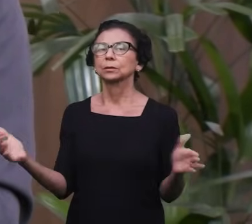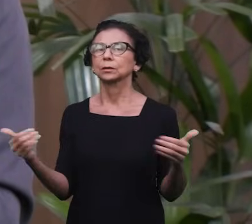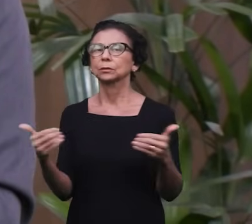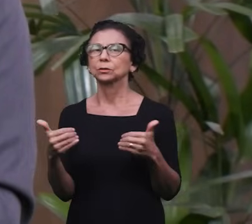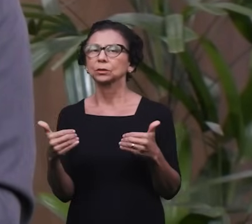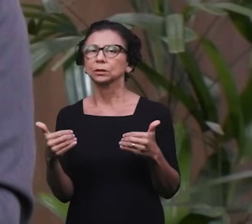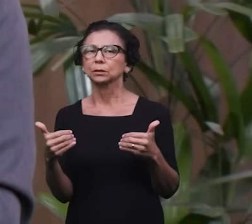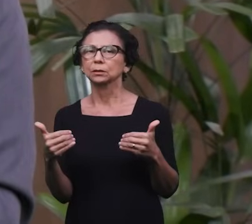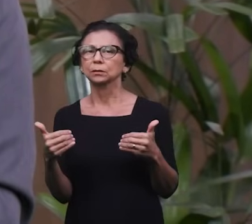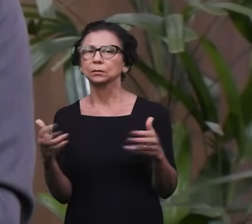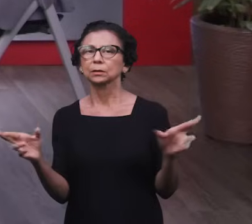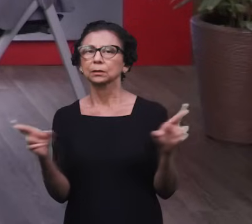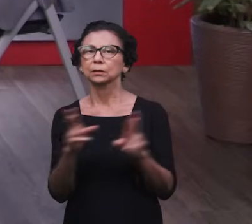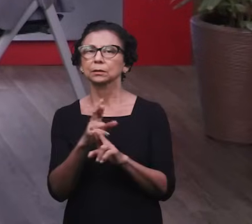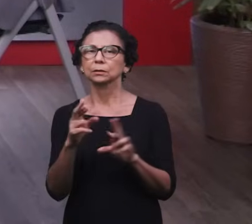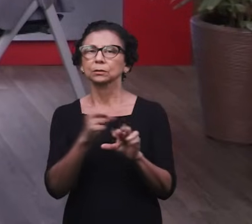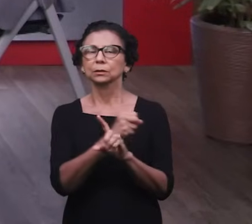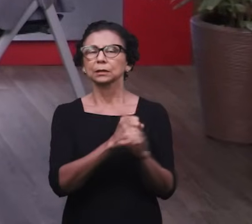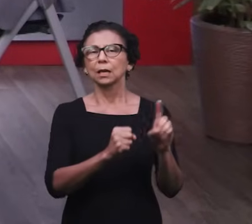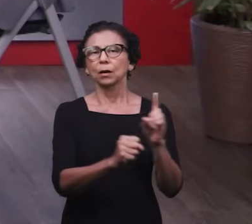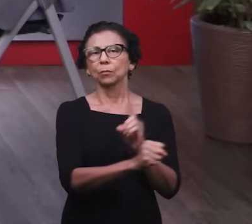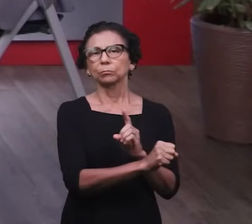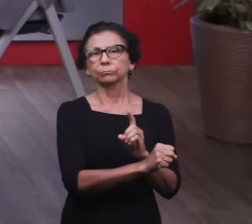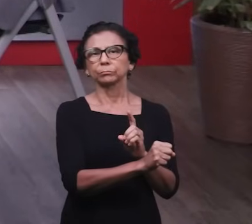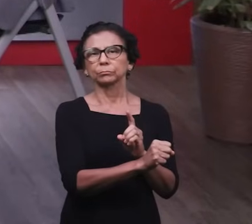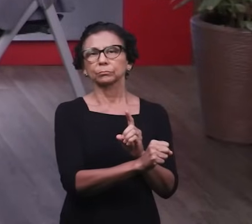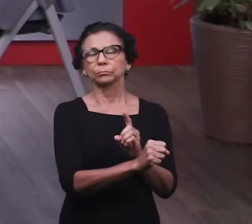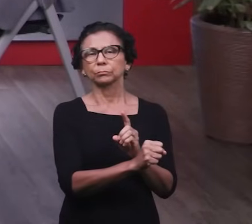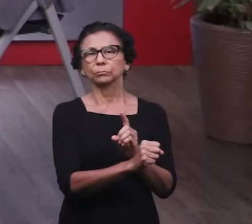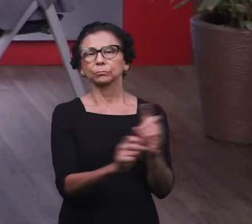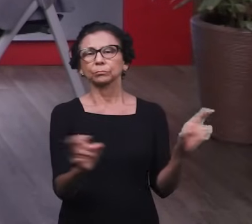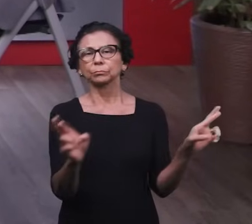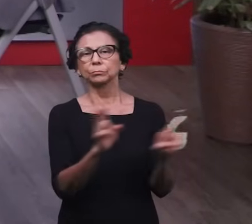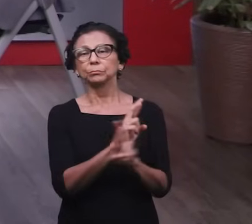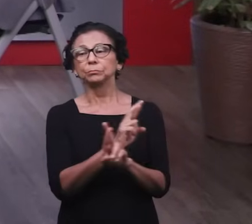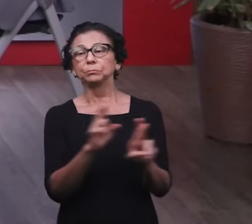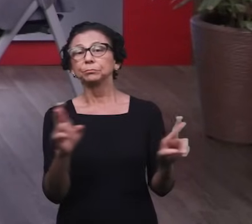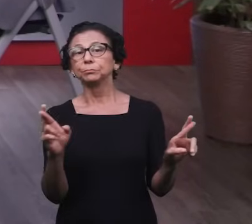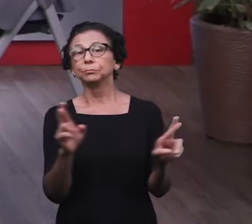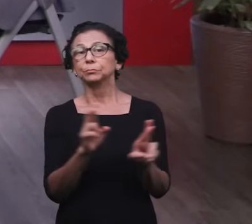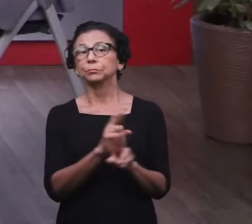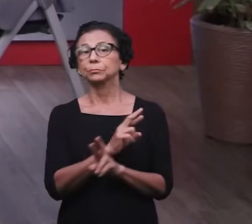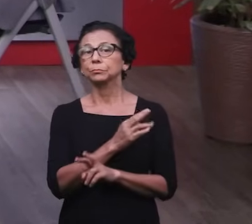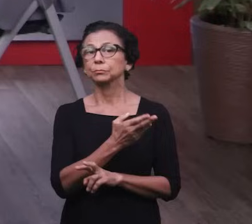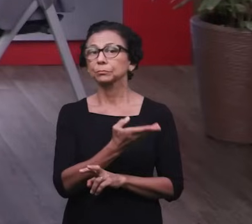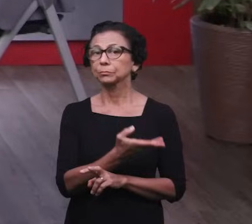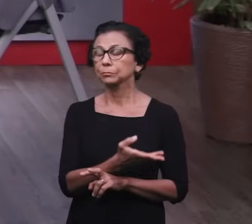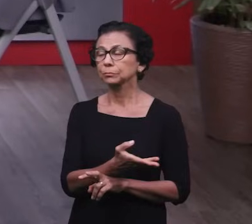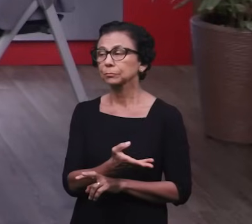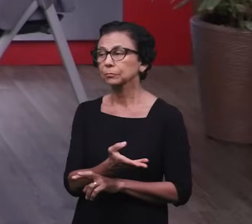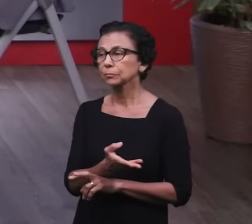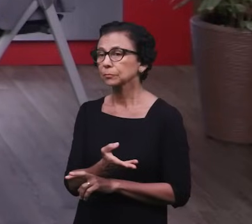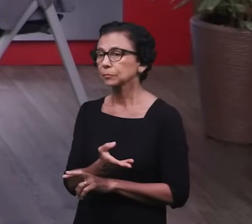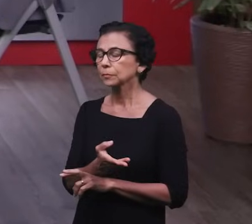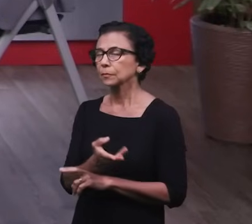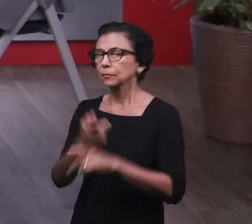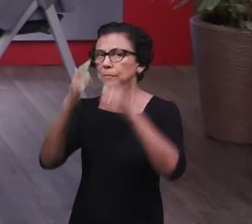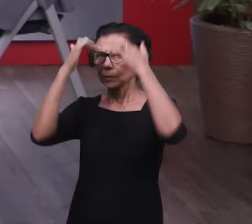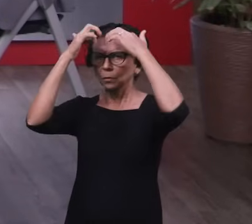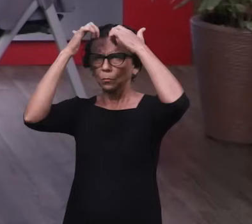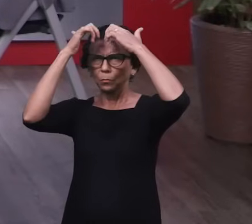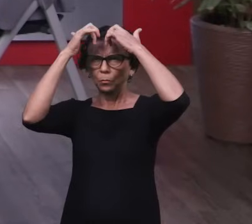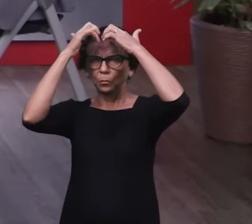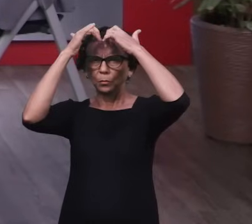interação social? A interação social exige que a gente tenha um processamento cognitivo